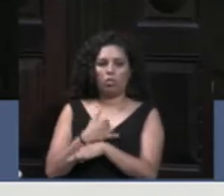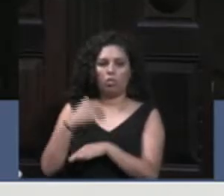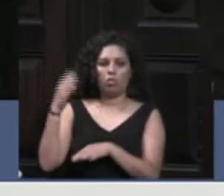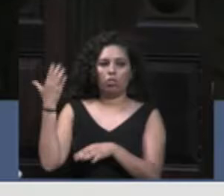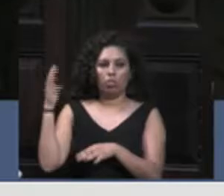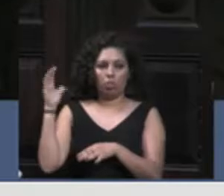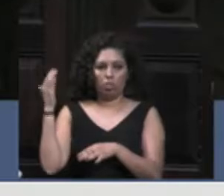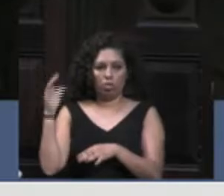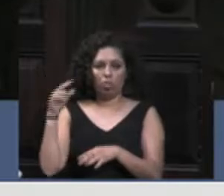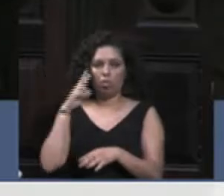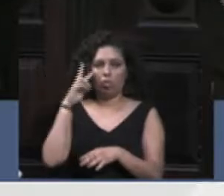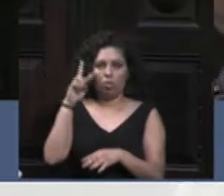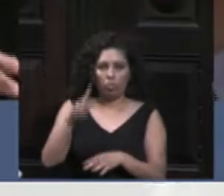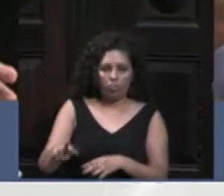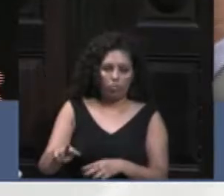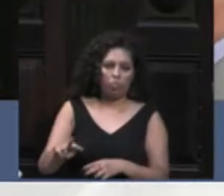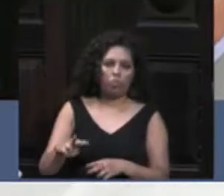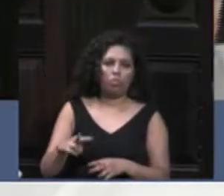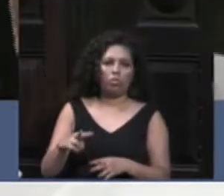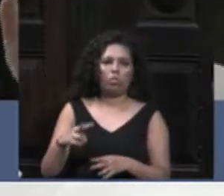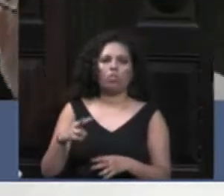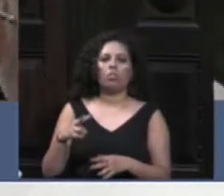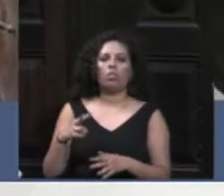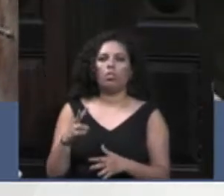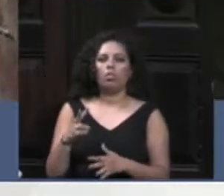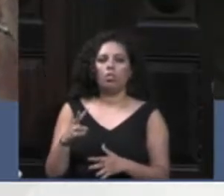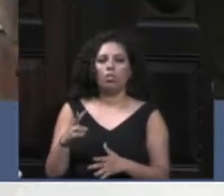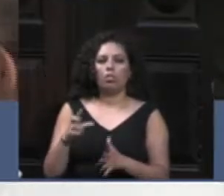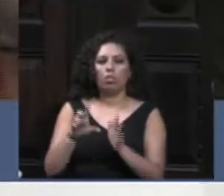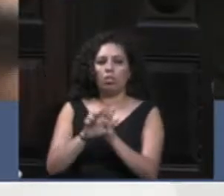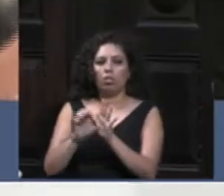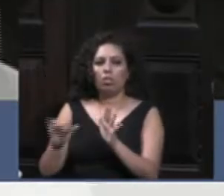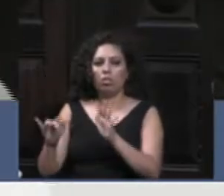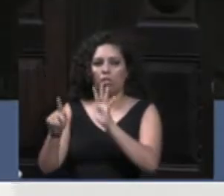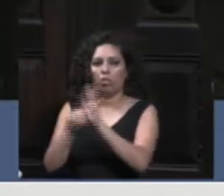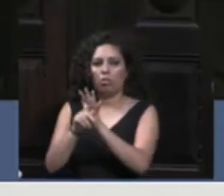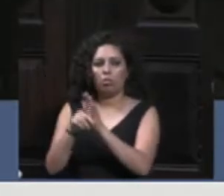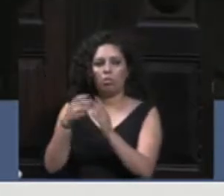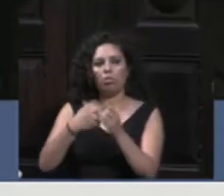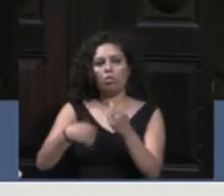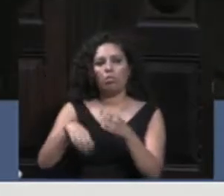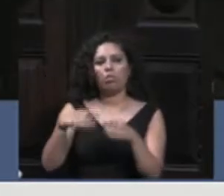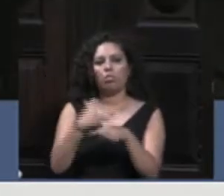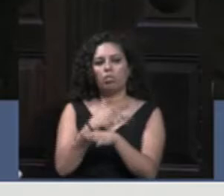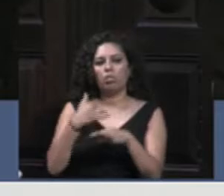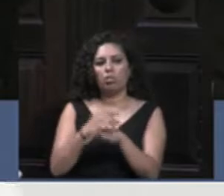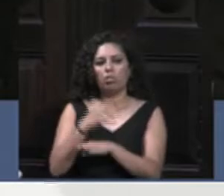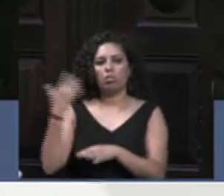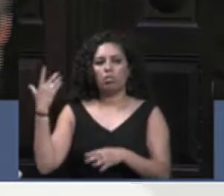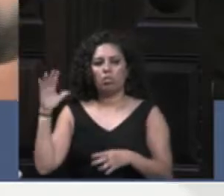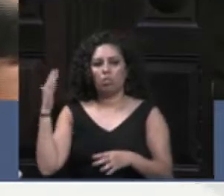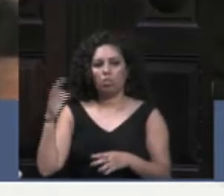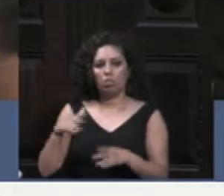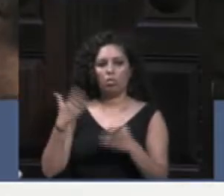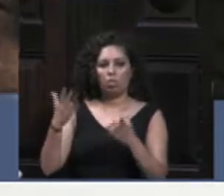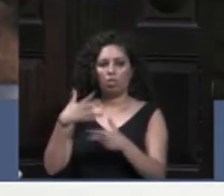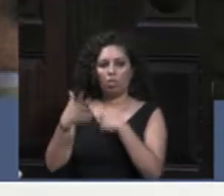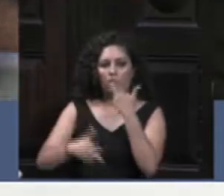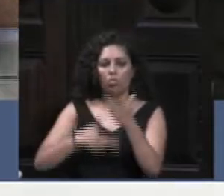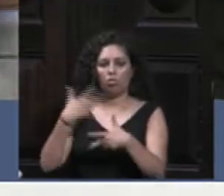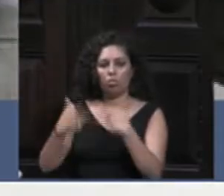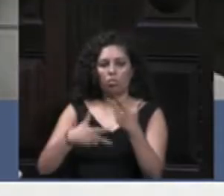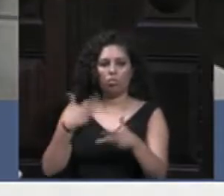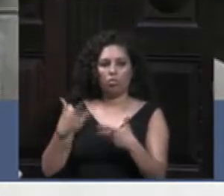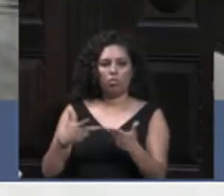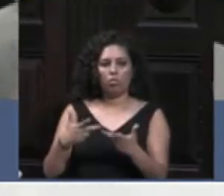imaterial. Então, queria pedir ao deputado Luiz Paulo e a Vossa Excelência que nós pudéssemos juntos cuidar dessa regulamentação. Vou fazer uma minuta, submeter